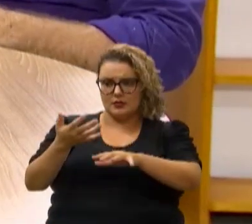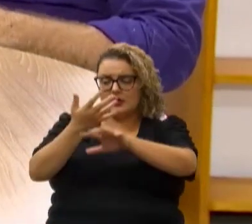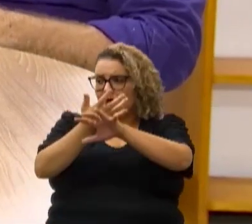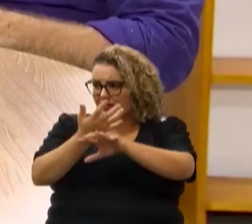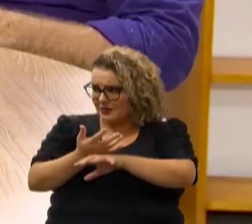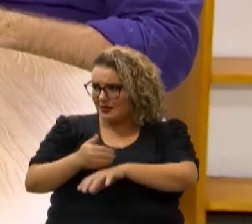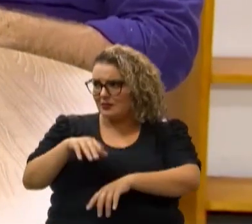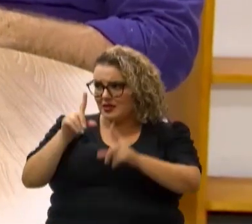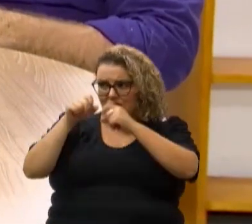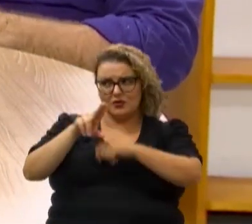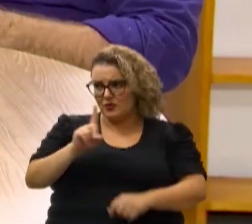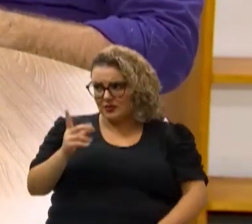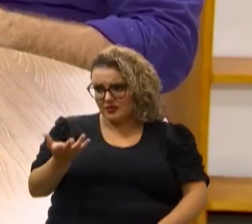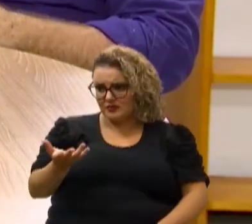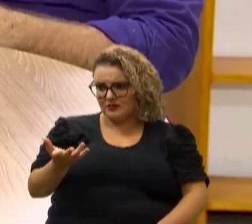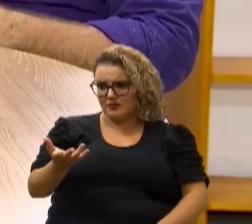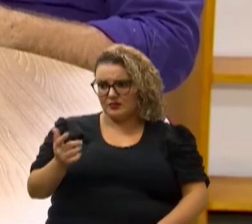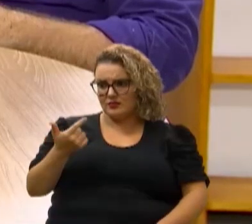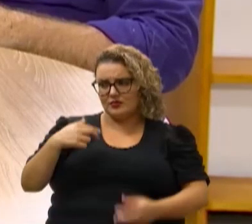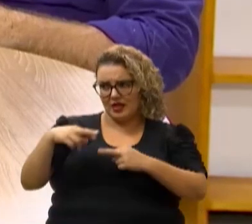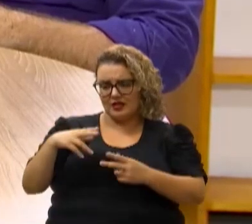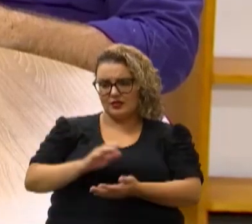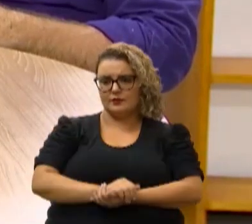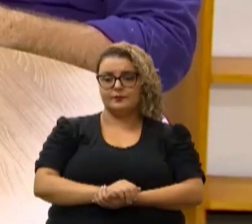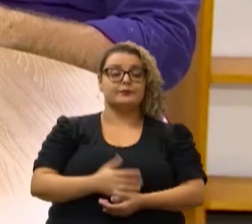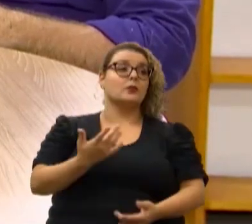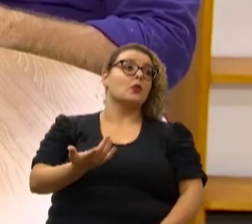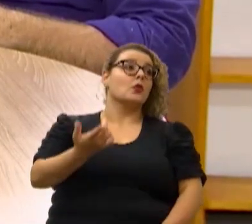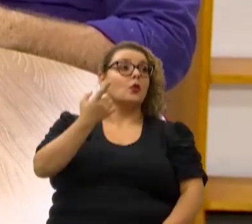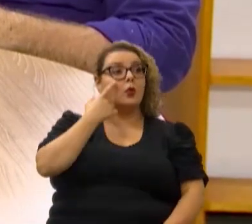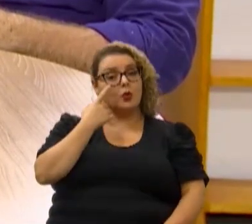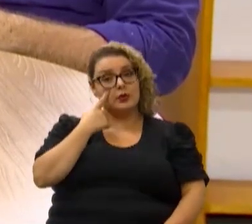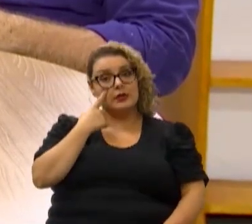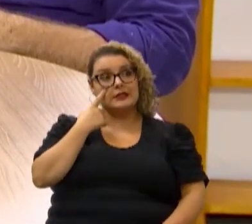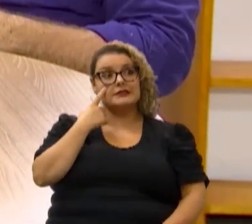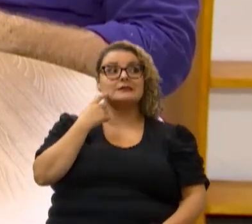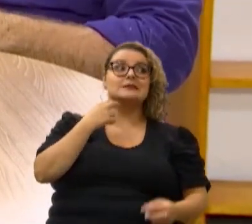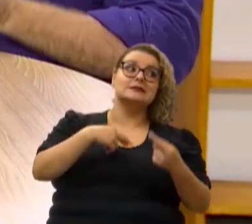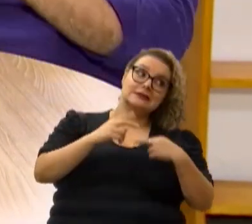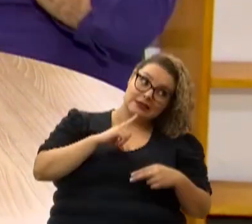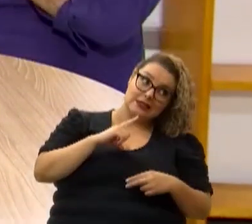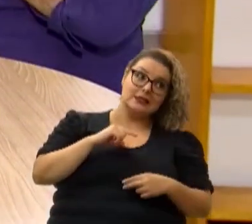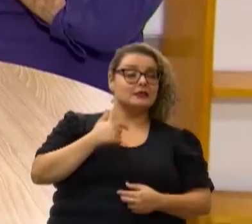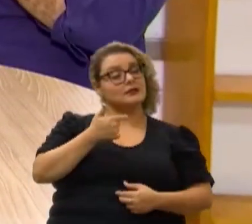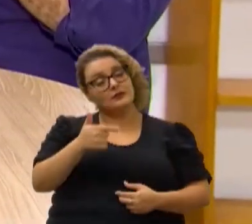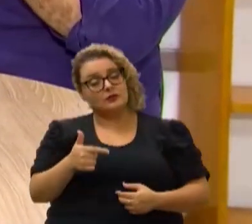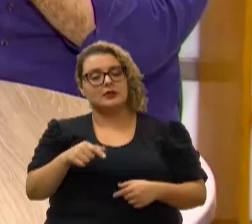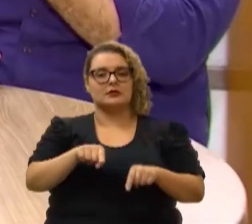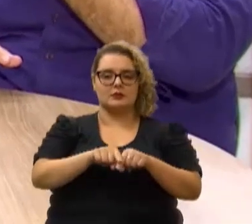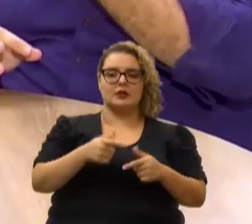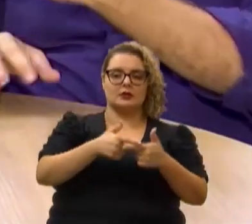têm mais dificuldade ou não? Isso não tem nada a ver? Olha, tem e não tem. Eu sempre gosto